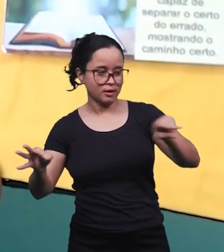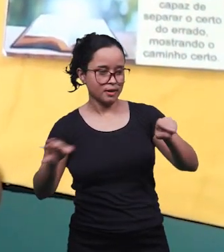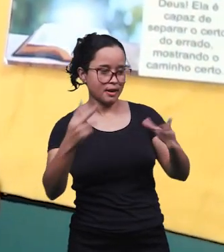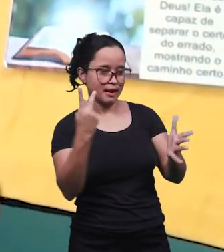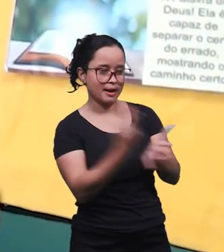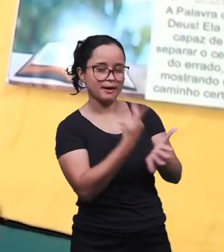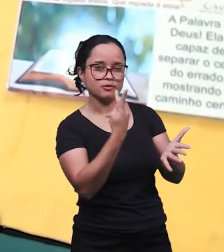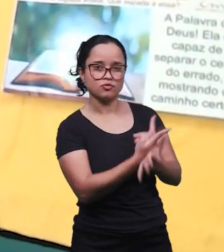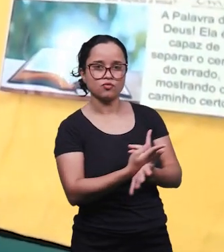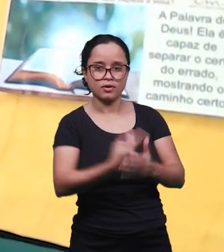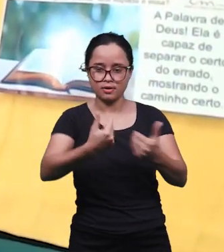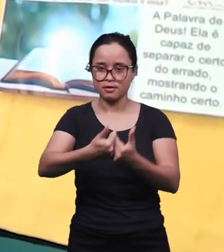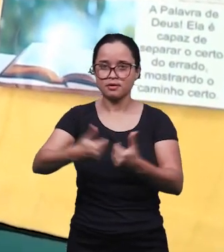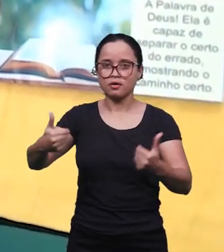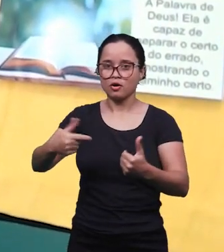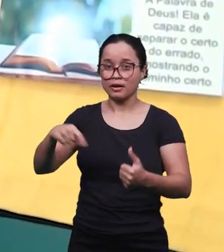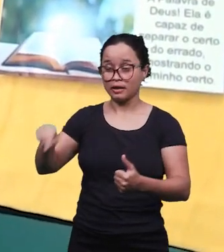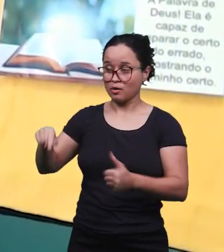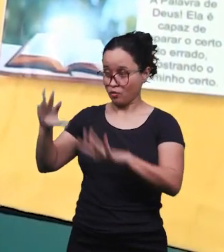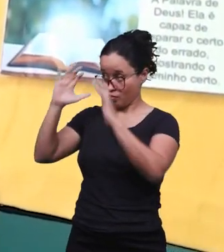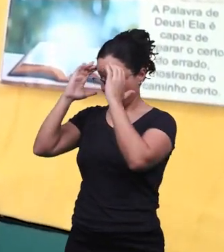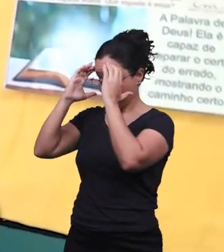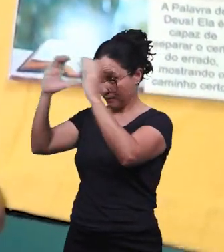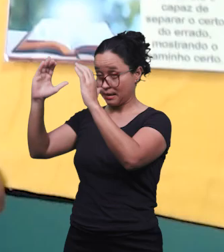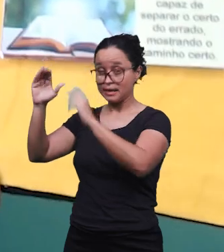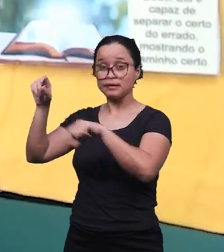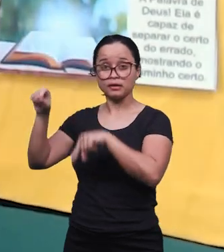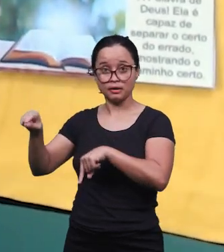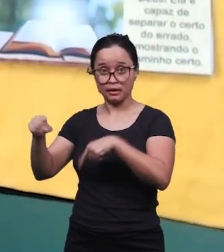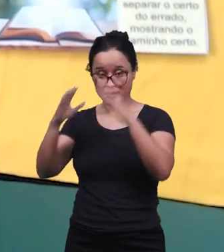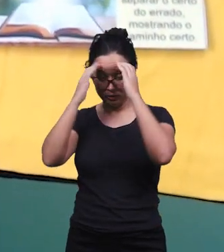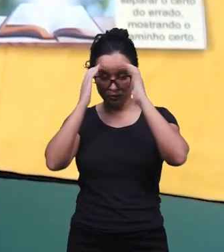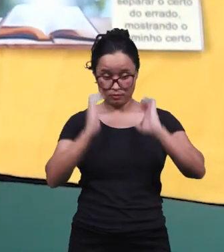errado, do que é obediência e o que é